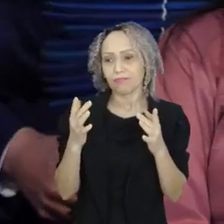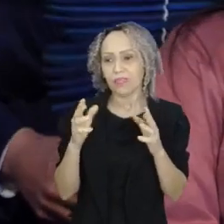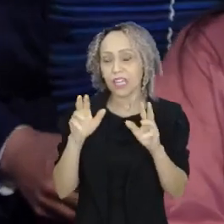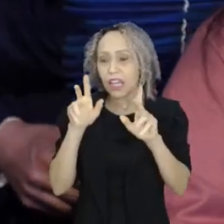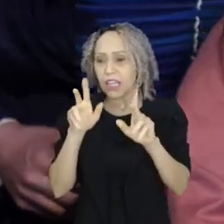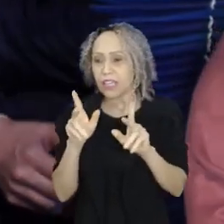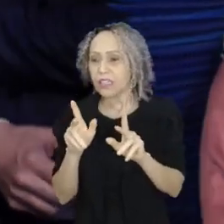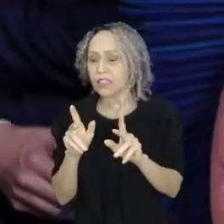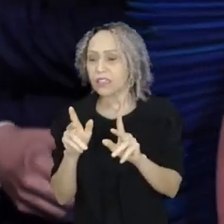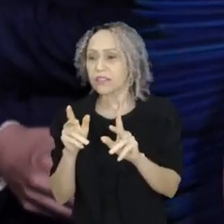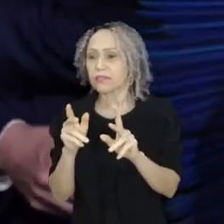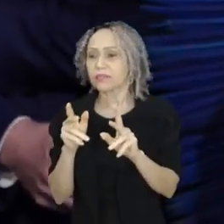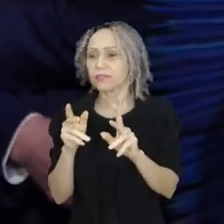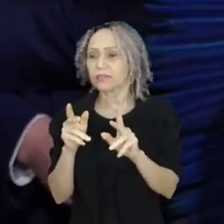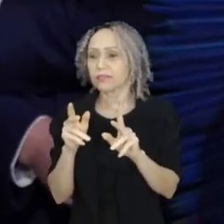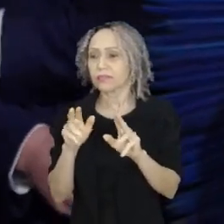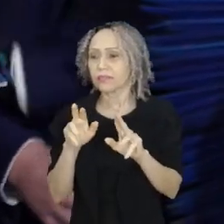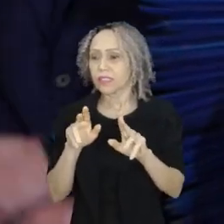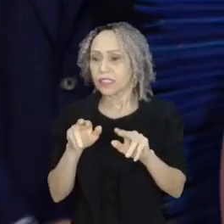o companheiro